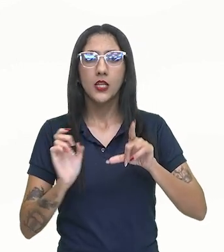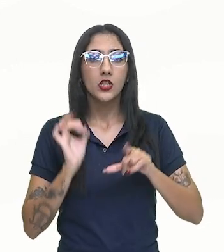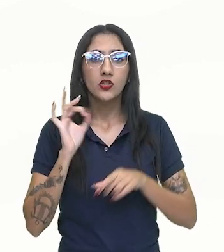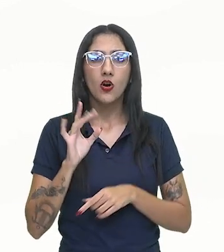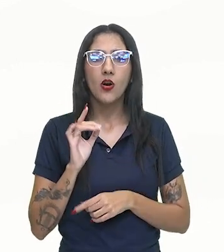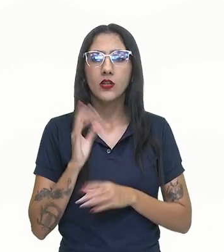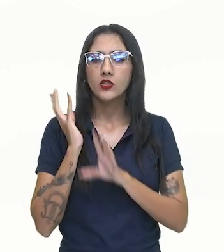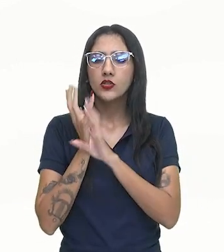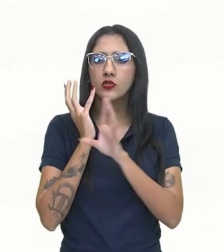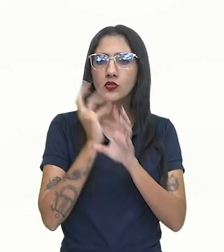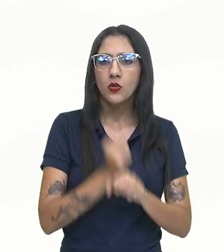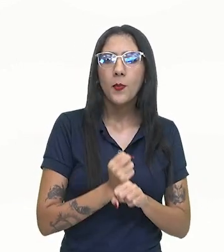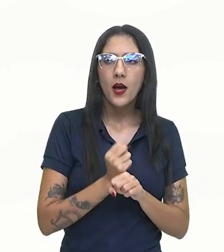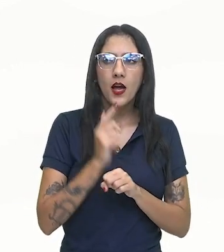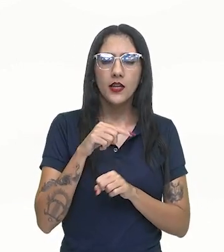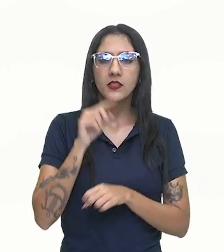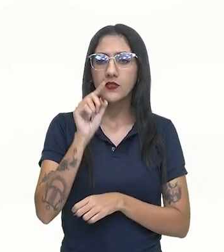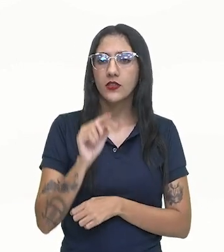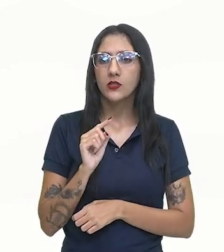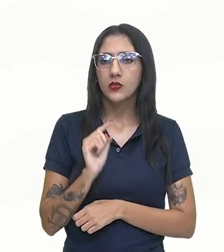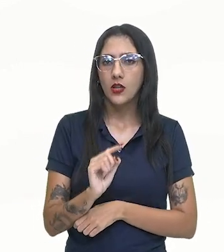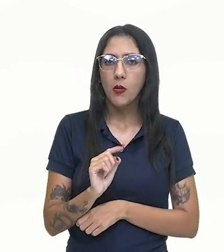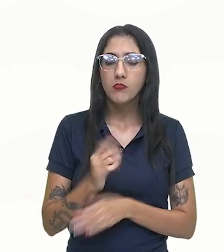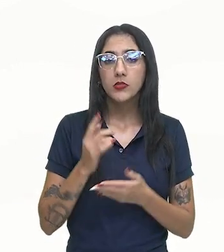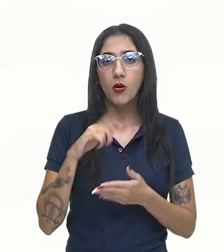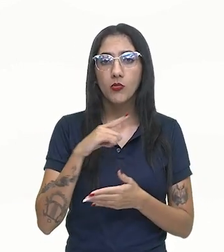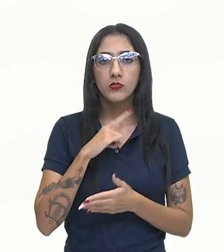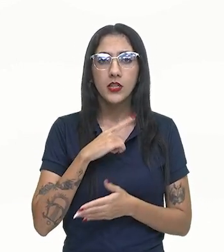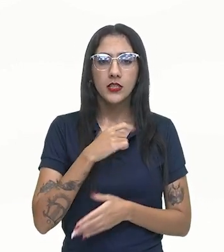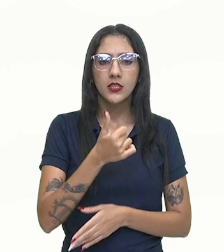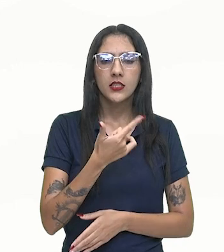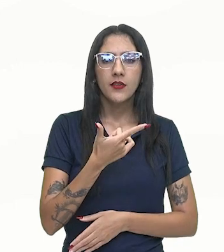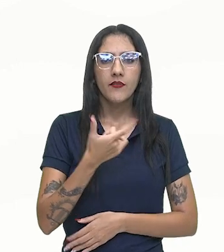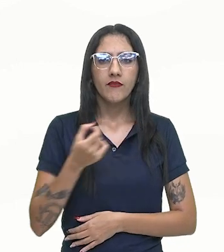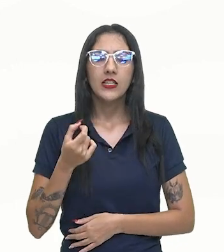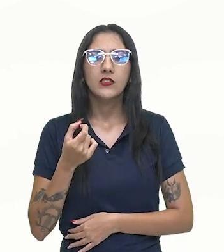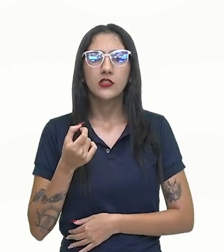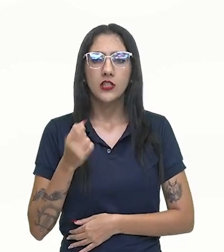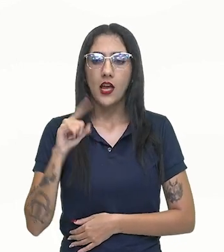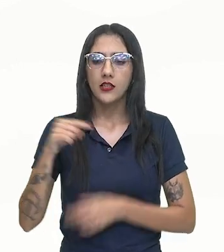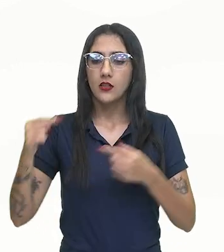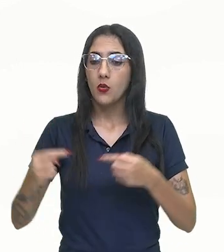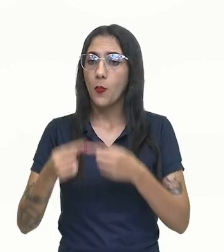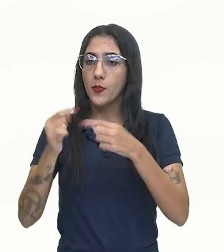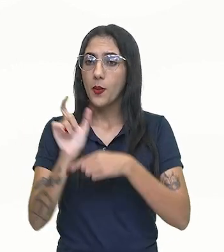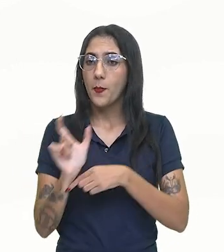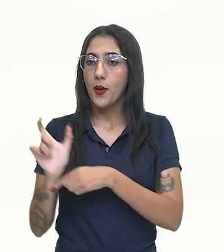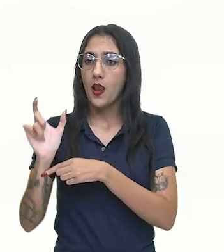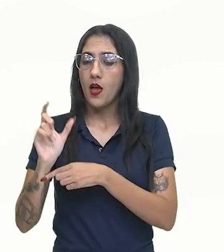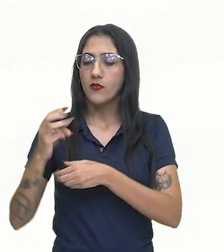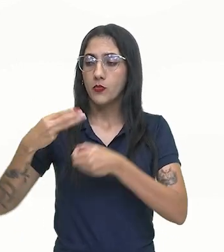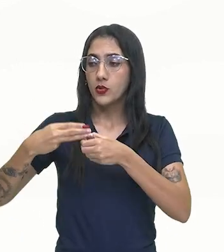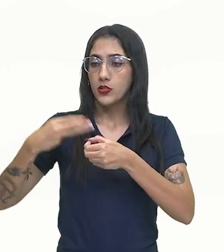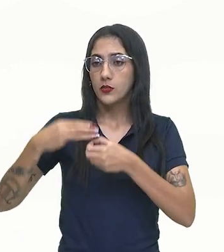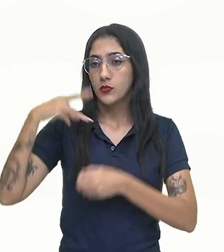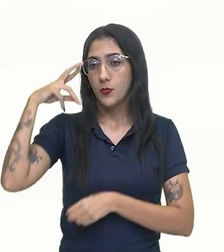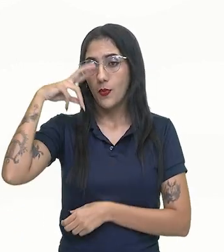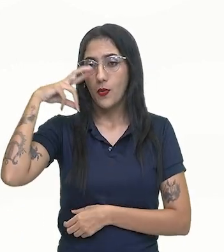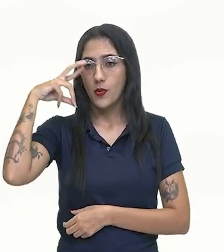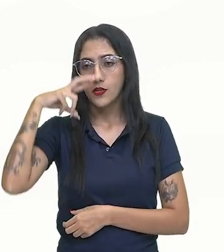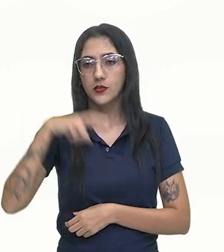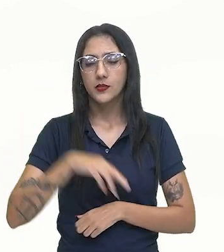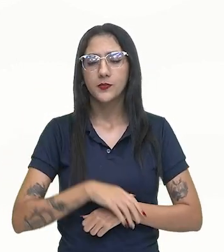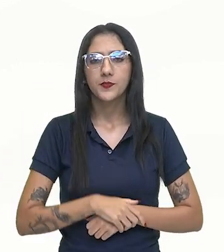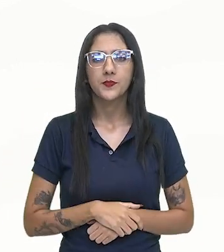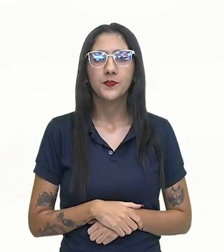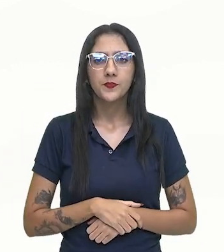5. A gente tem, então, 120 anagramas para Maués. Tá? Só que quando a gente